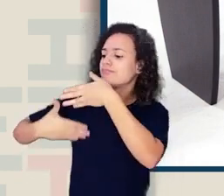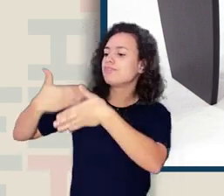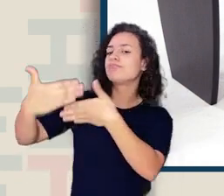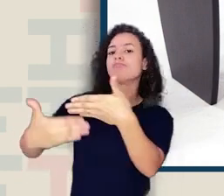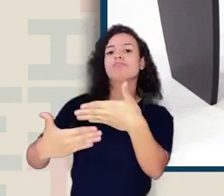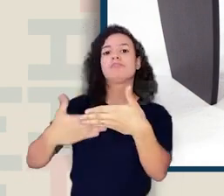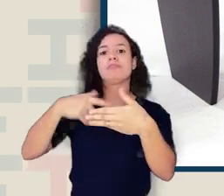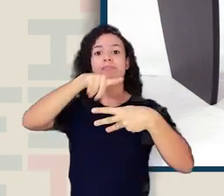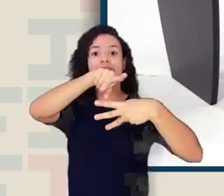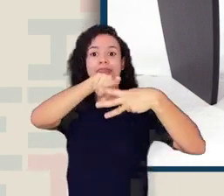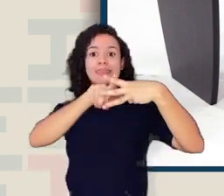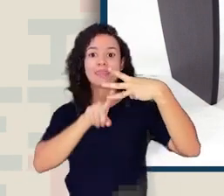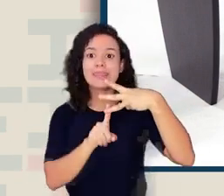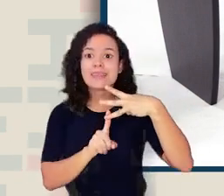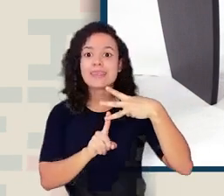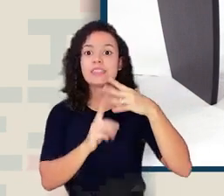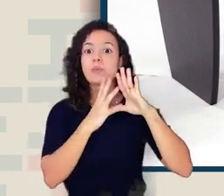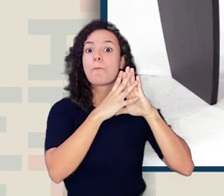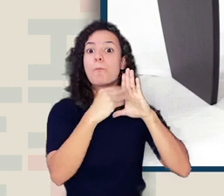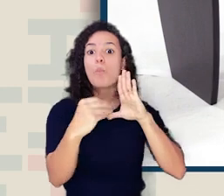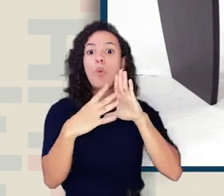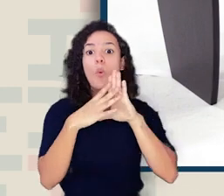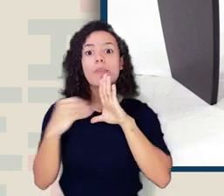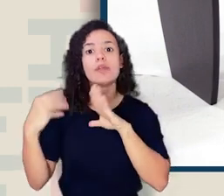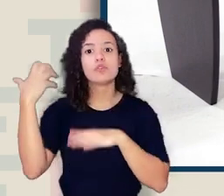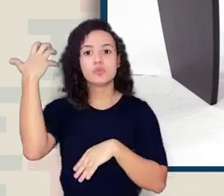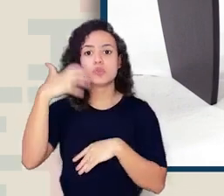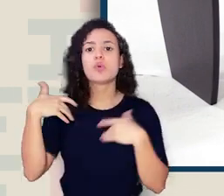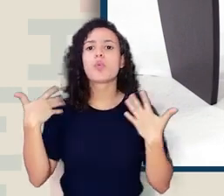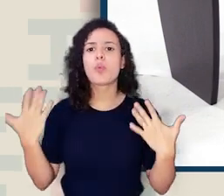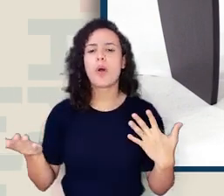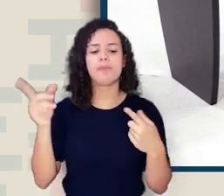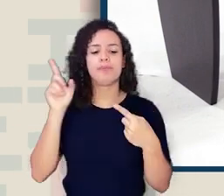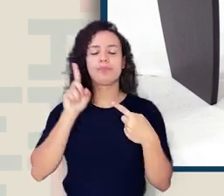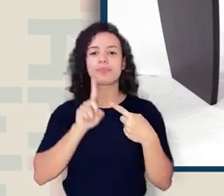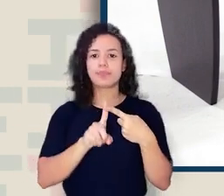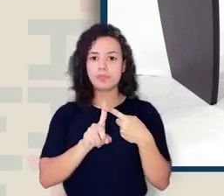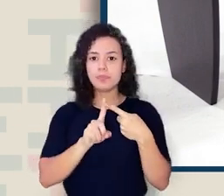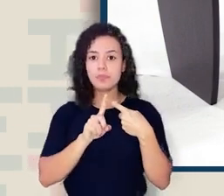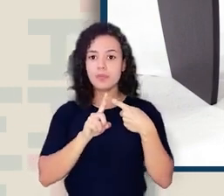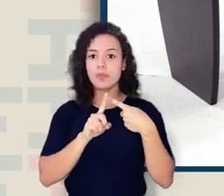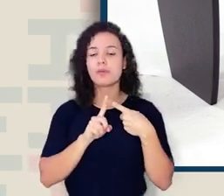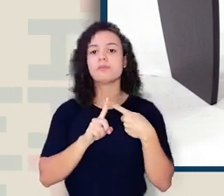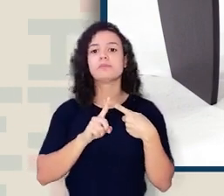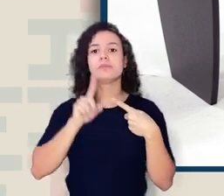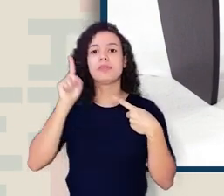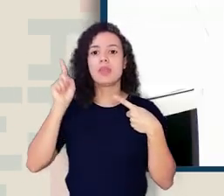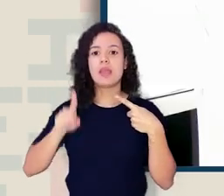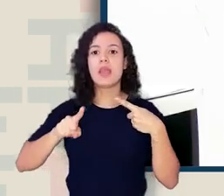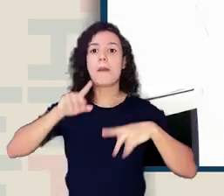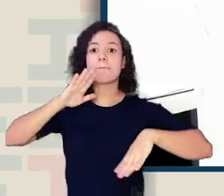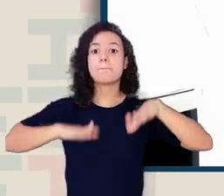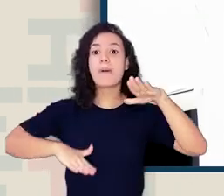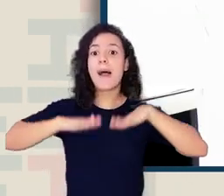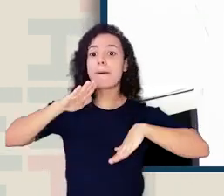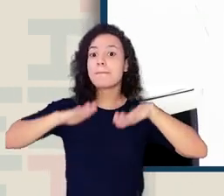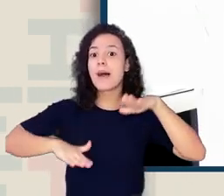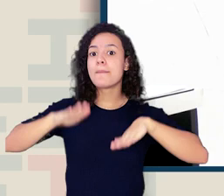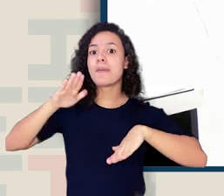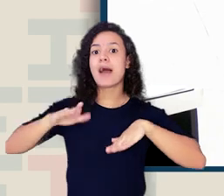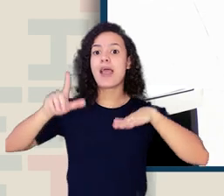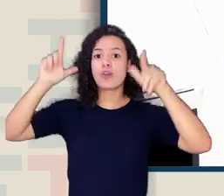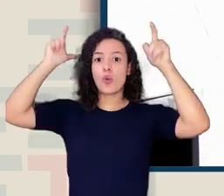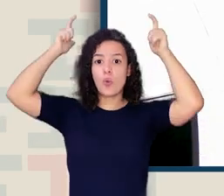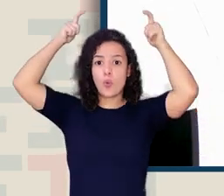nós vamos estar pensando em 3 sistematizações musicais. Quais são elas? Primeira, os toques